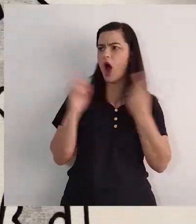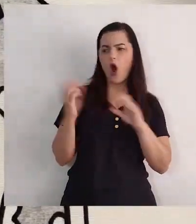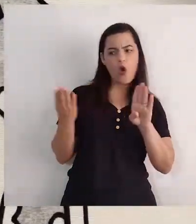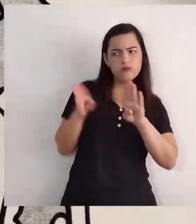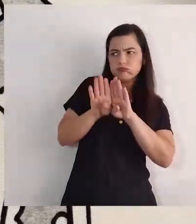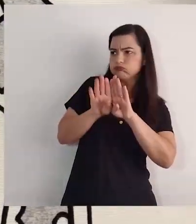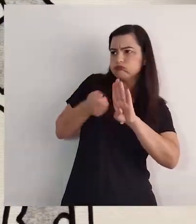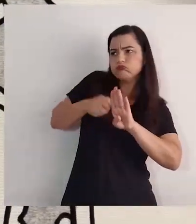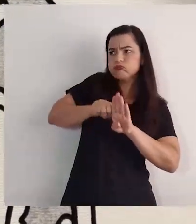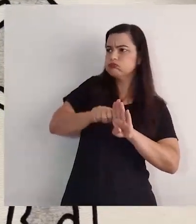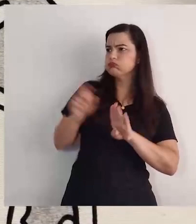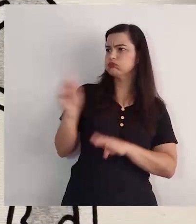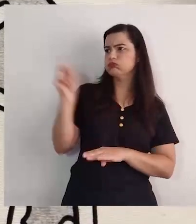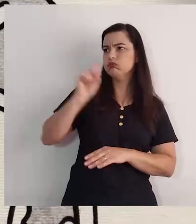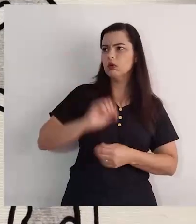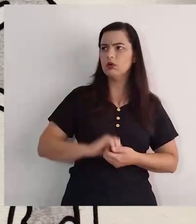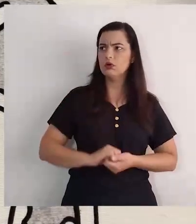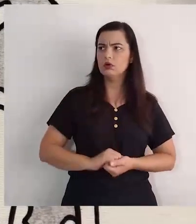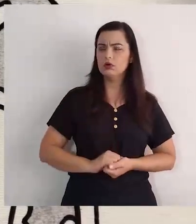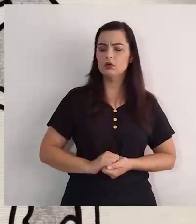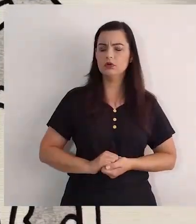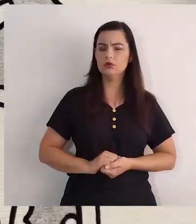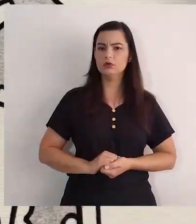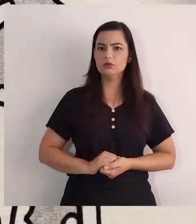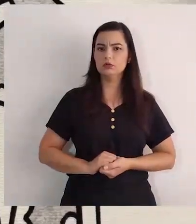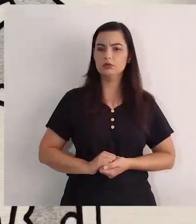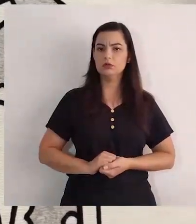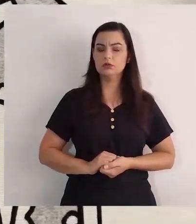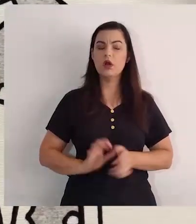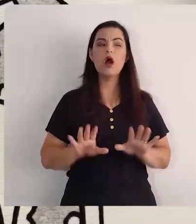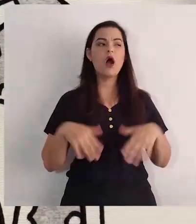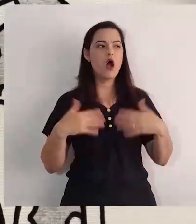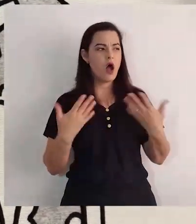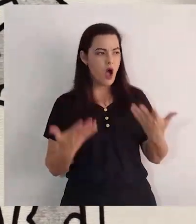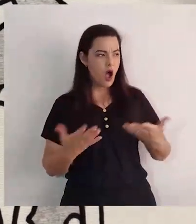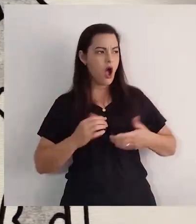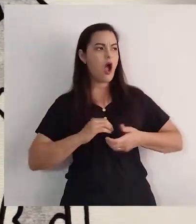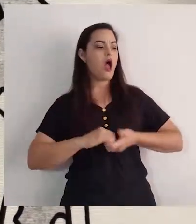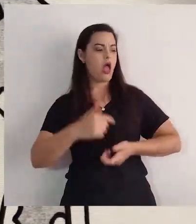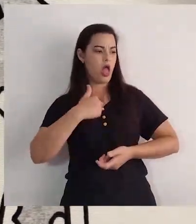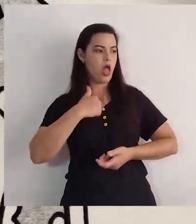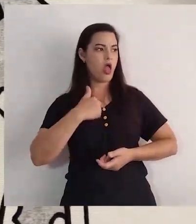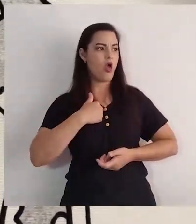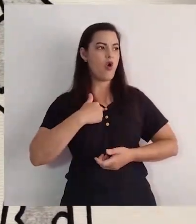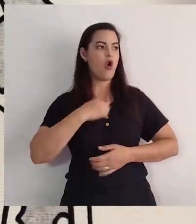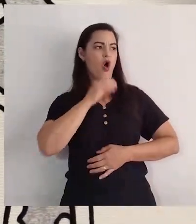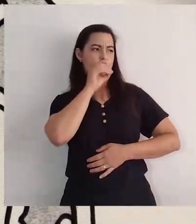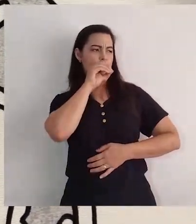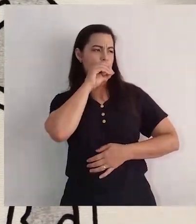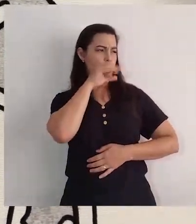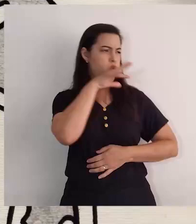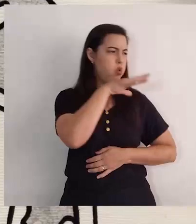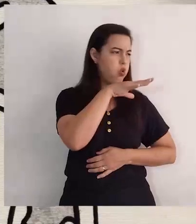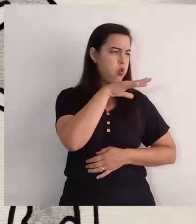não abro, respondeu o porquinho. Então, eu vou